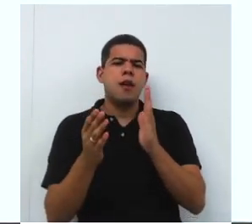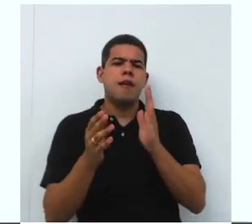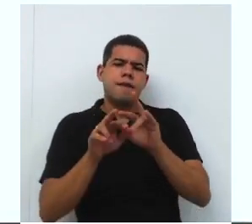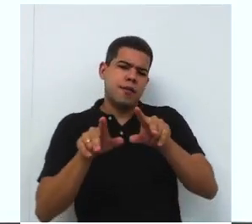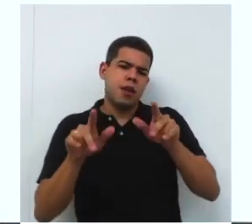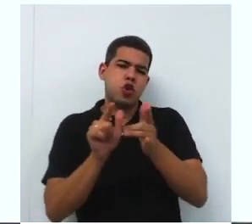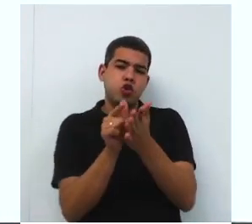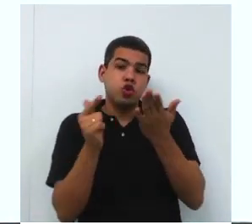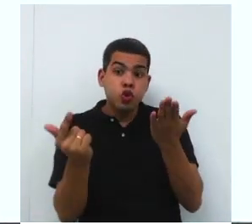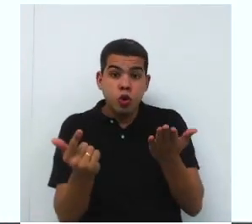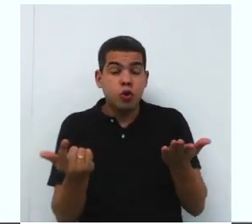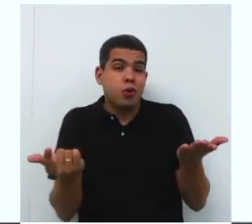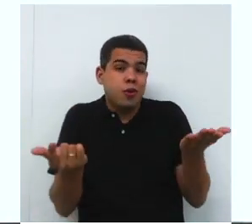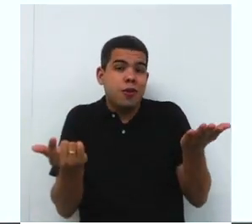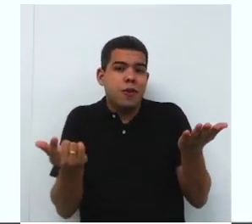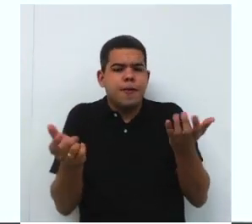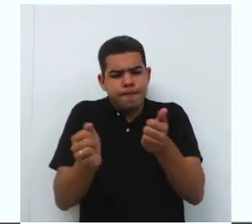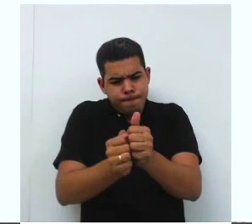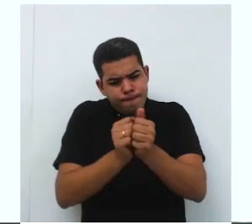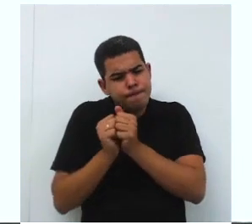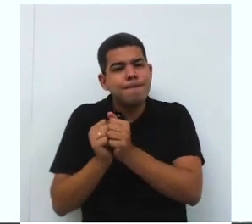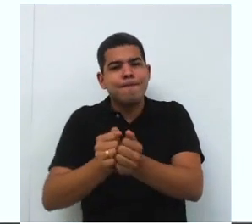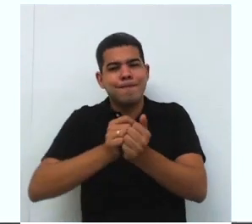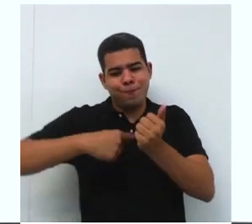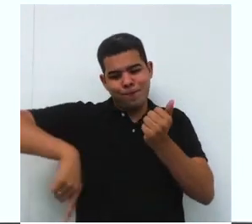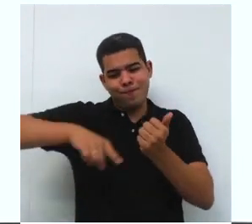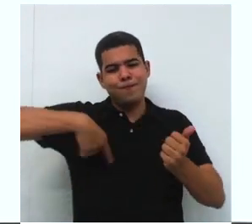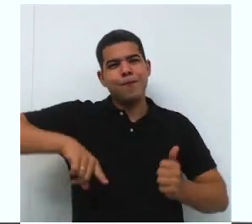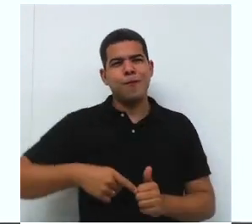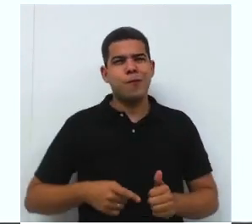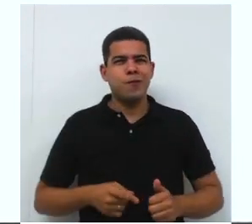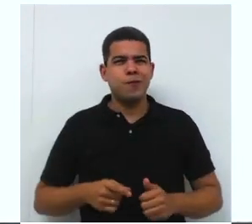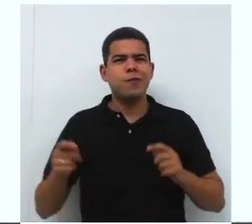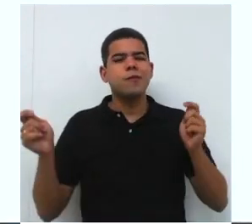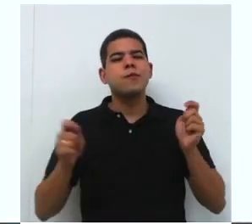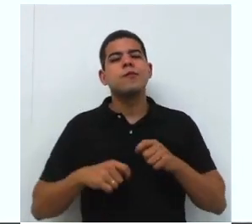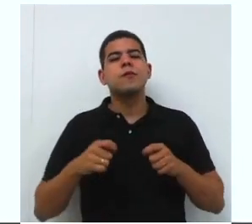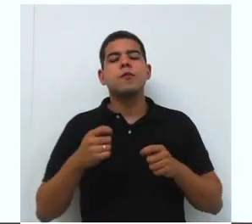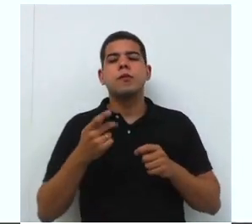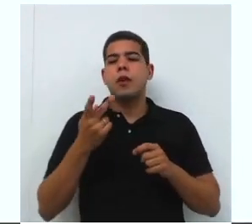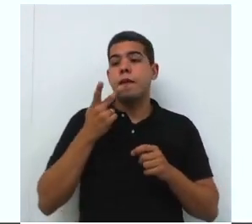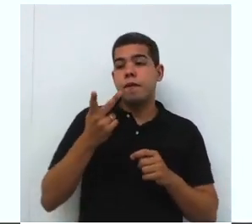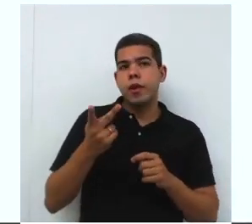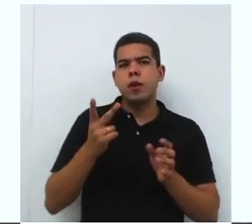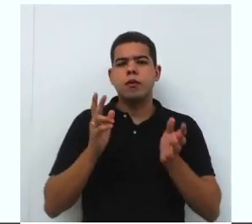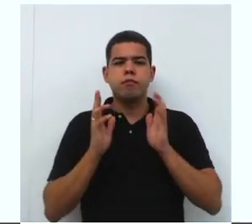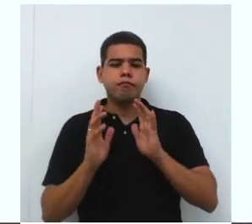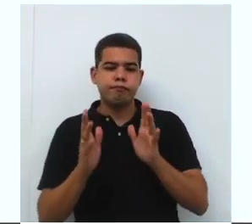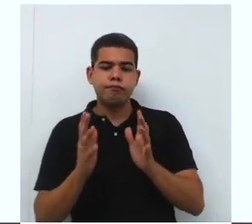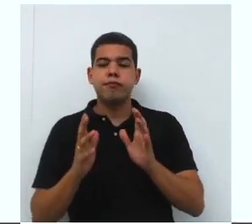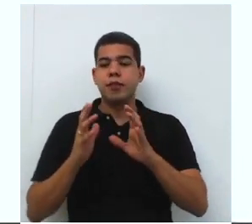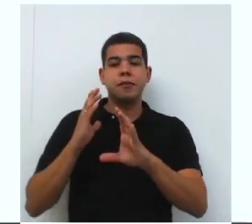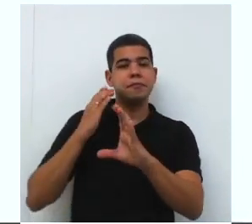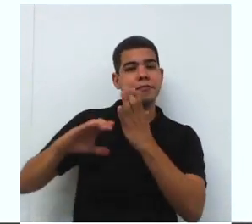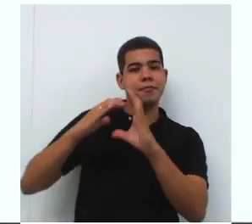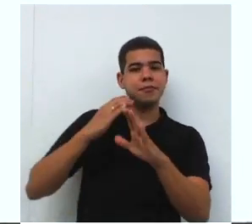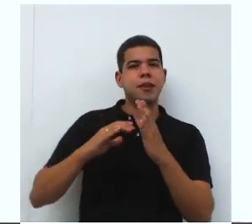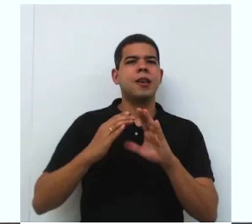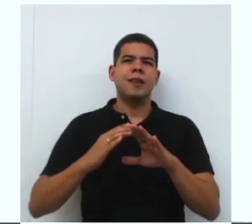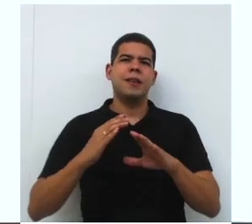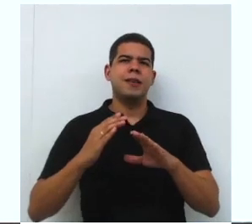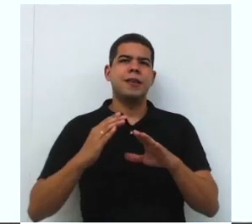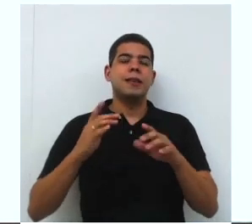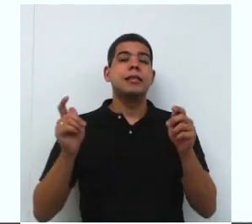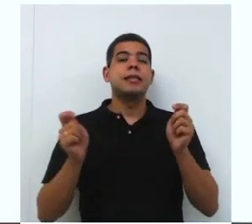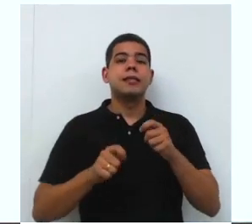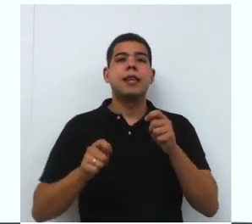revistas, jornais, estamos juntos por conta da nossa fala, da nossa comunicação, dessa